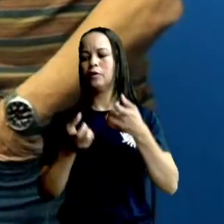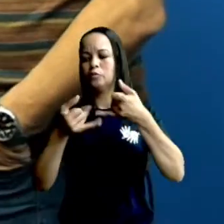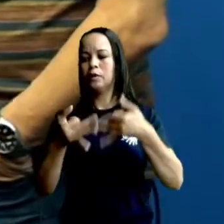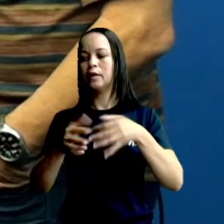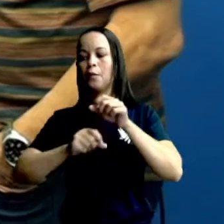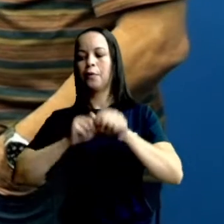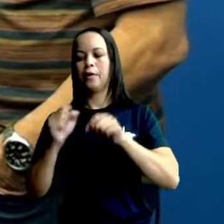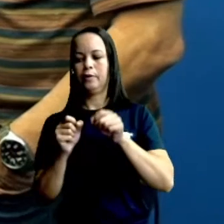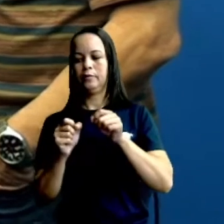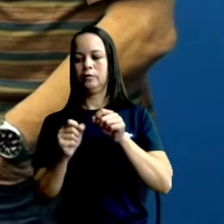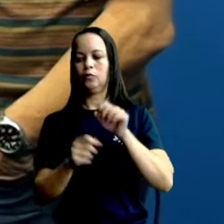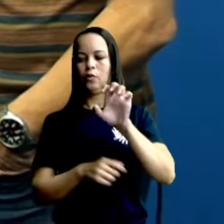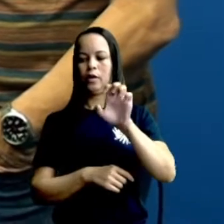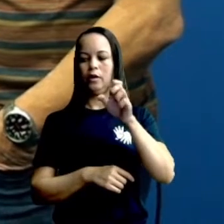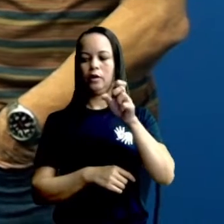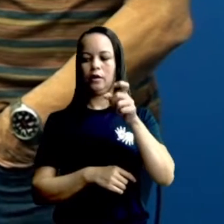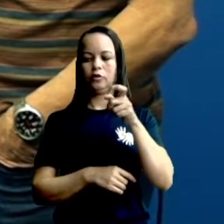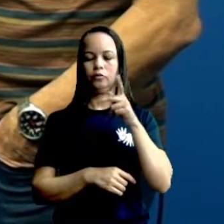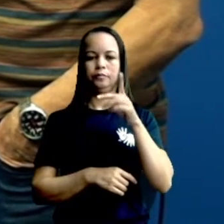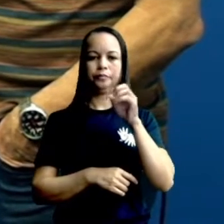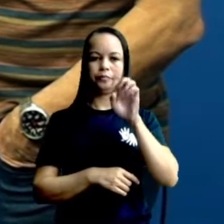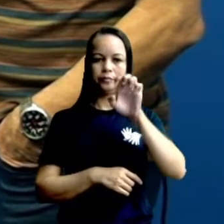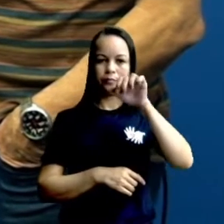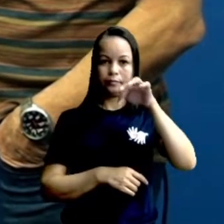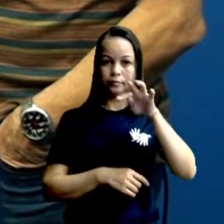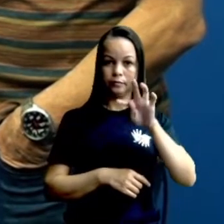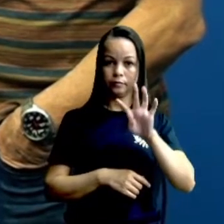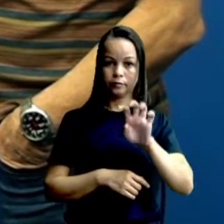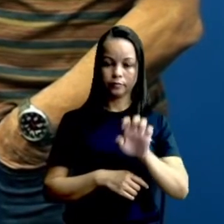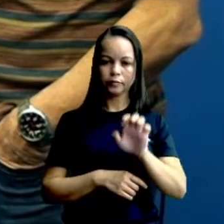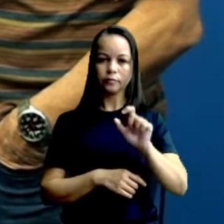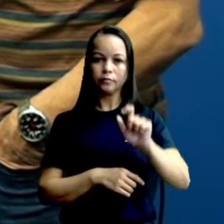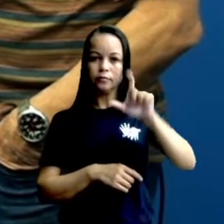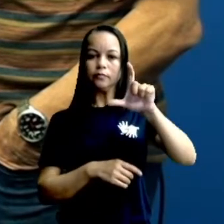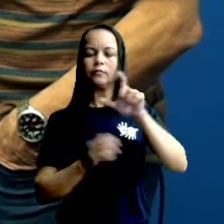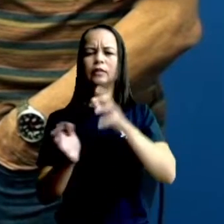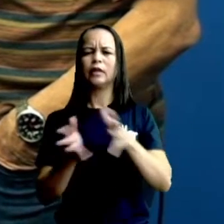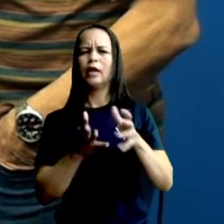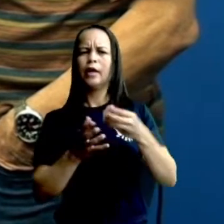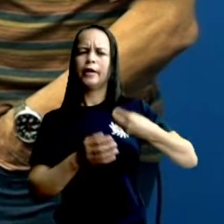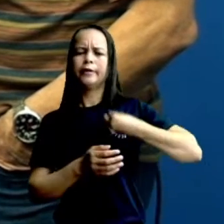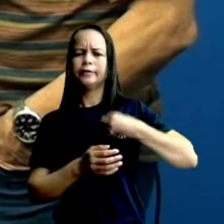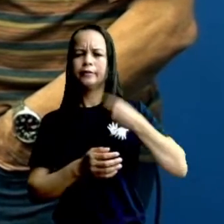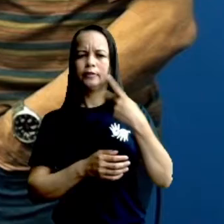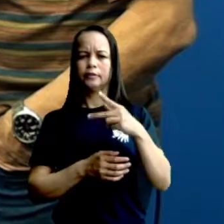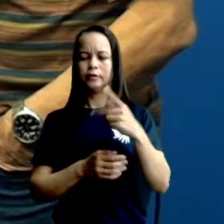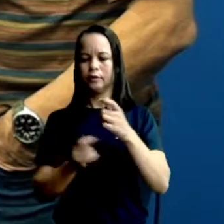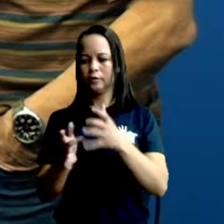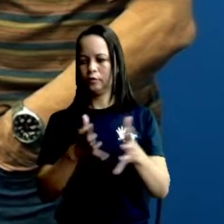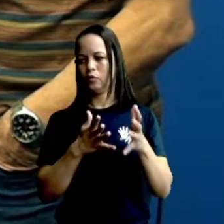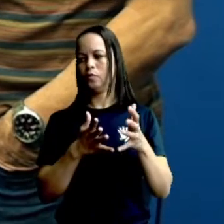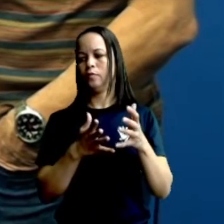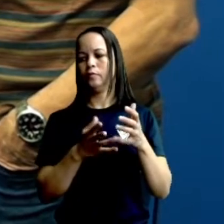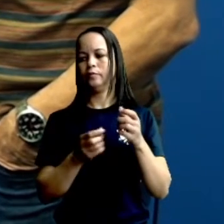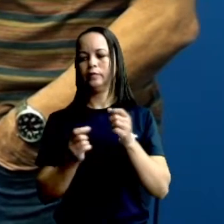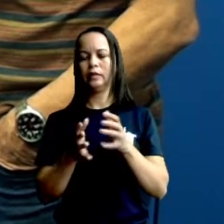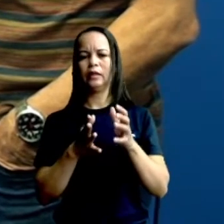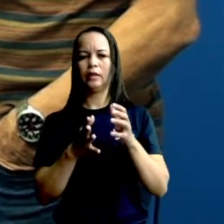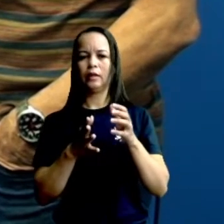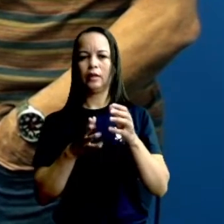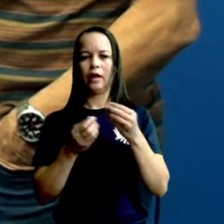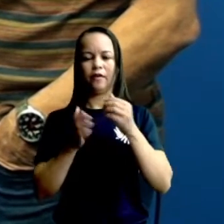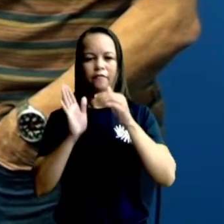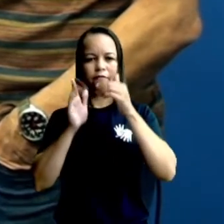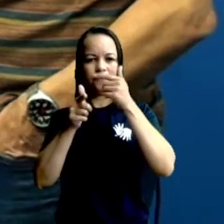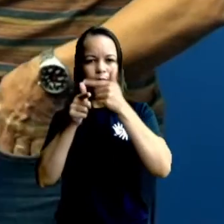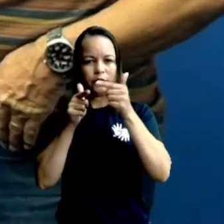dizer? Olha aqui, 4 e 6. Existe fator comum aqui, ó, na fatoração